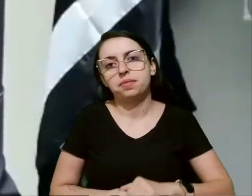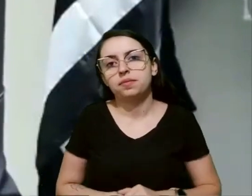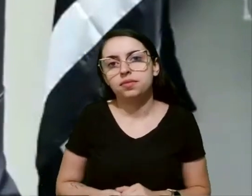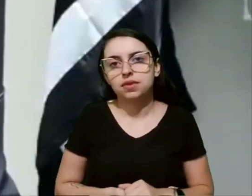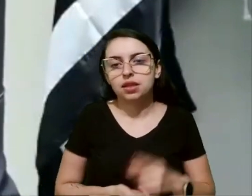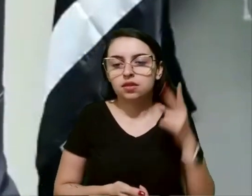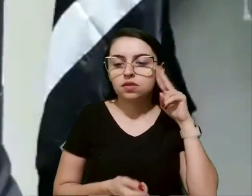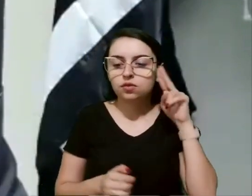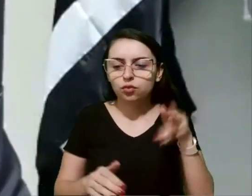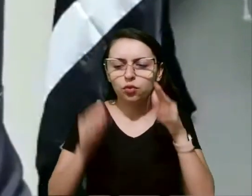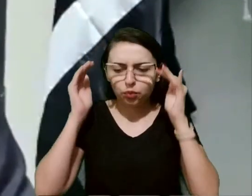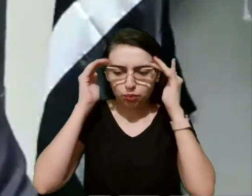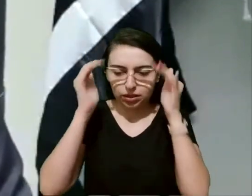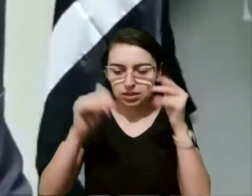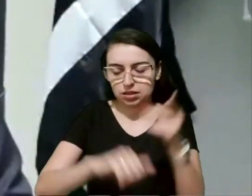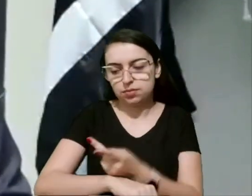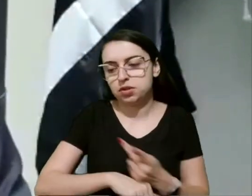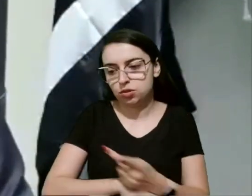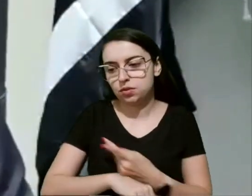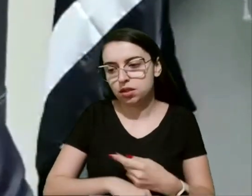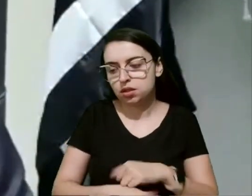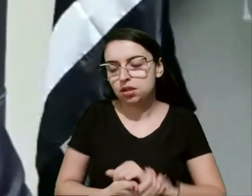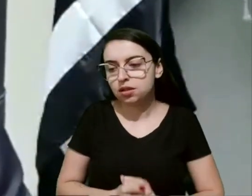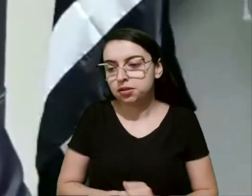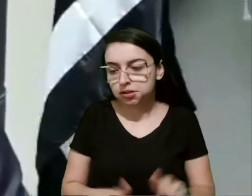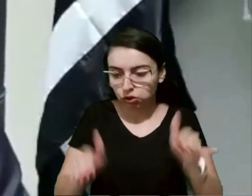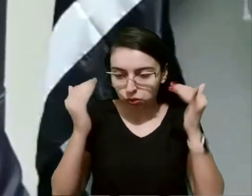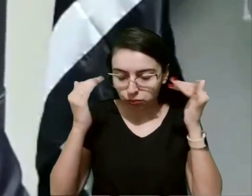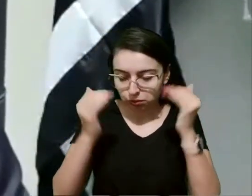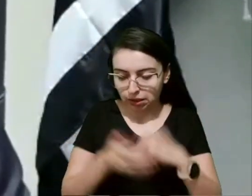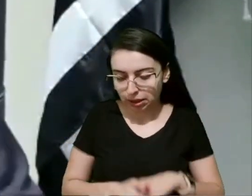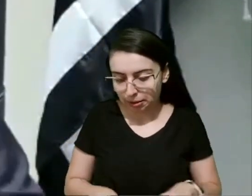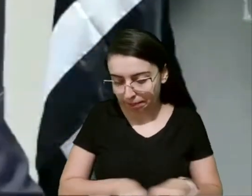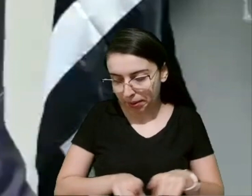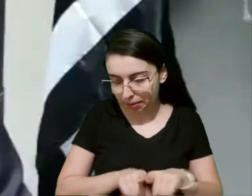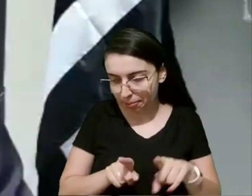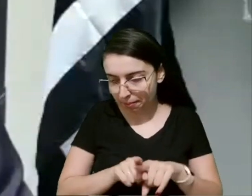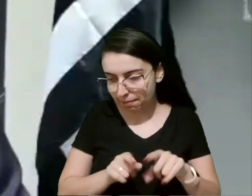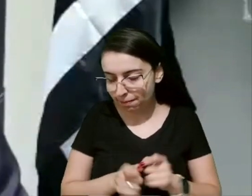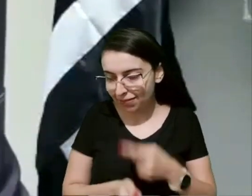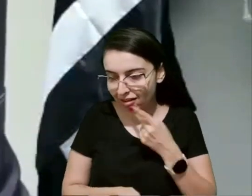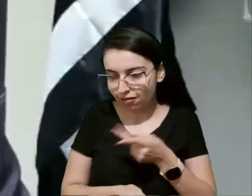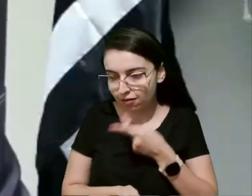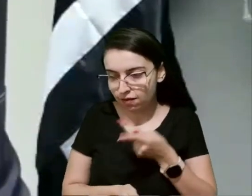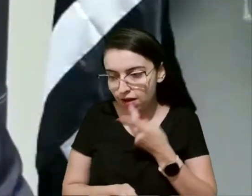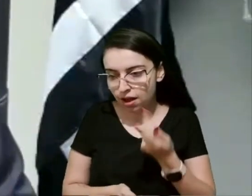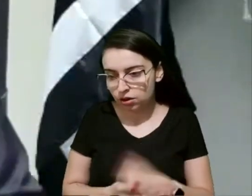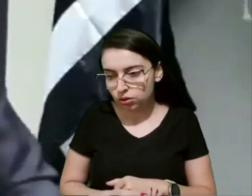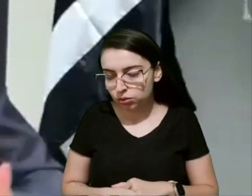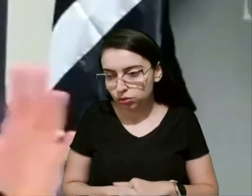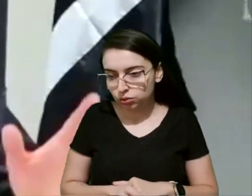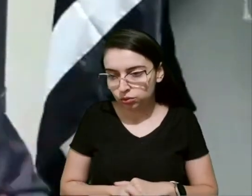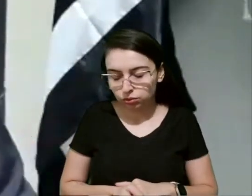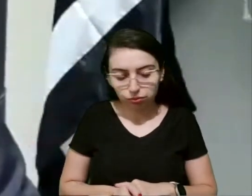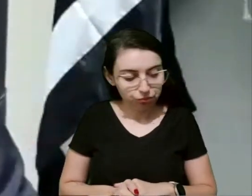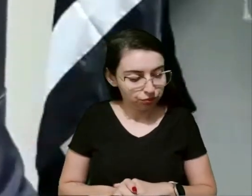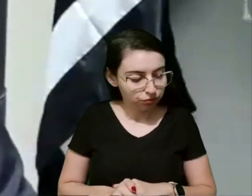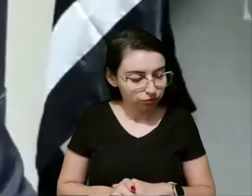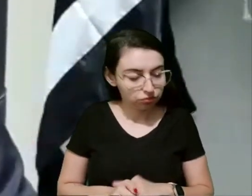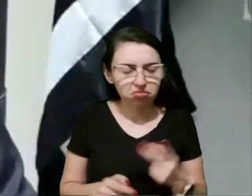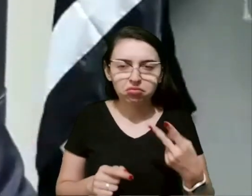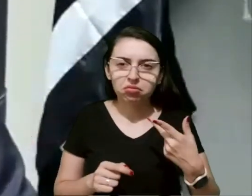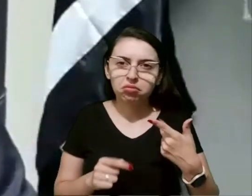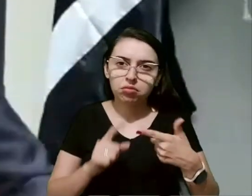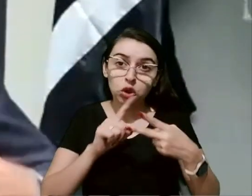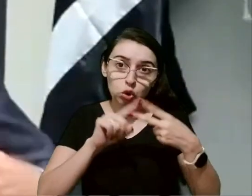nessa linha de pesquisa. É muito interessante também, aí eu falo de falo de 2